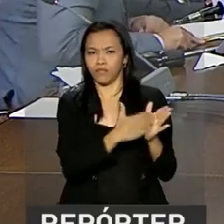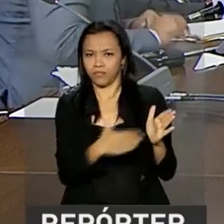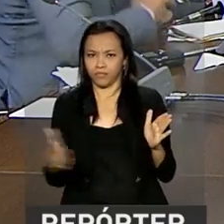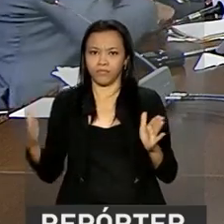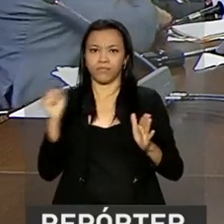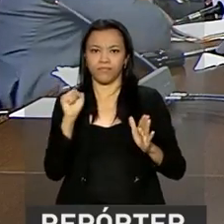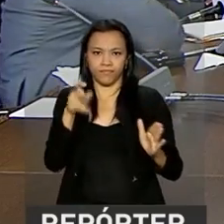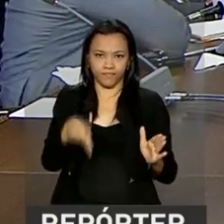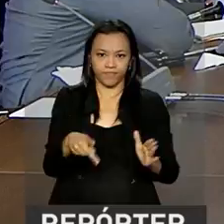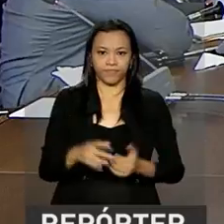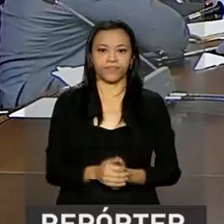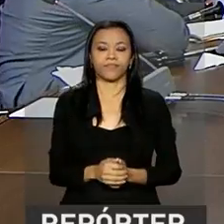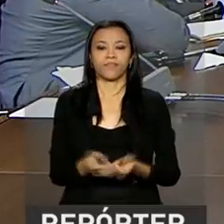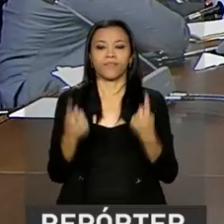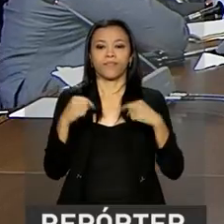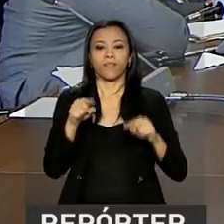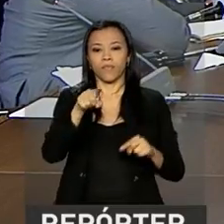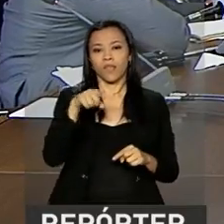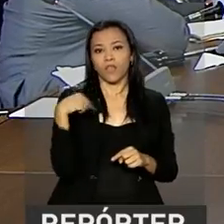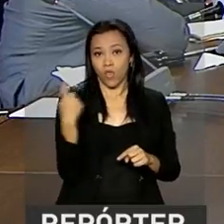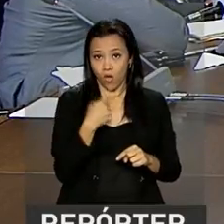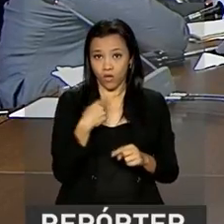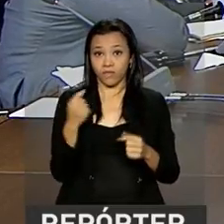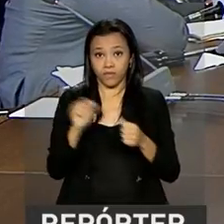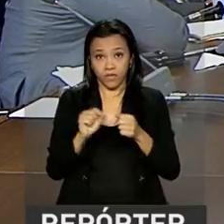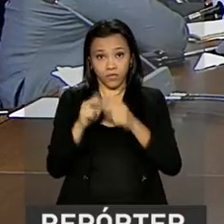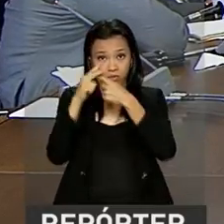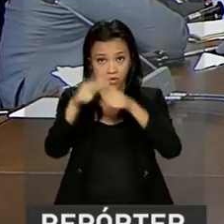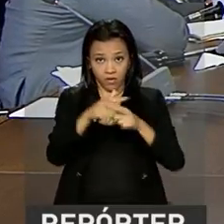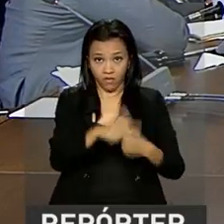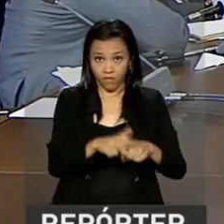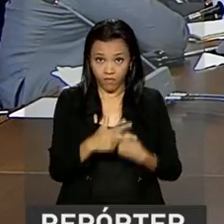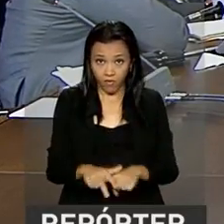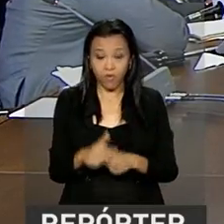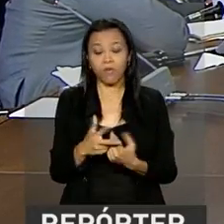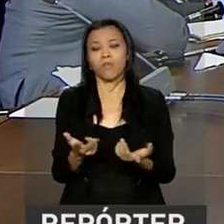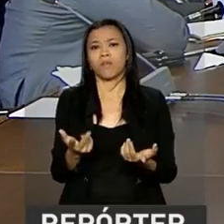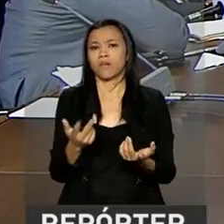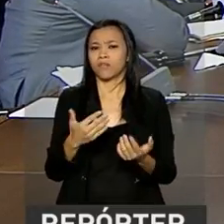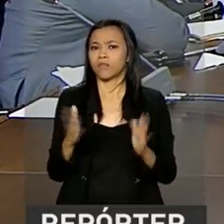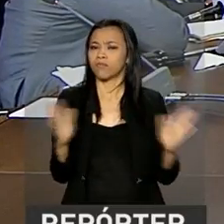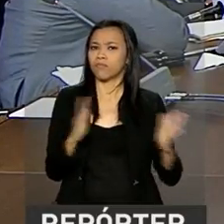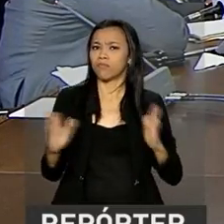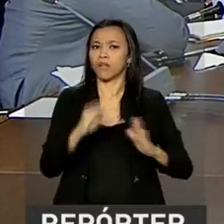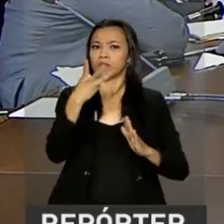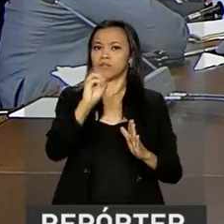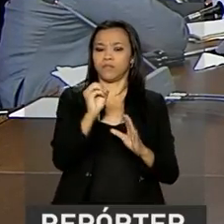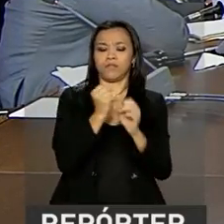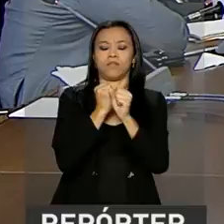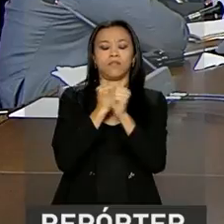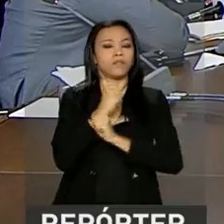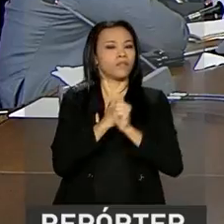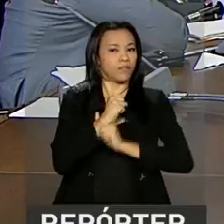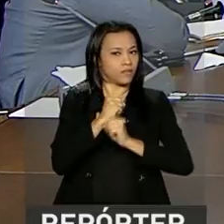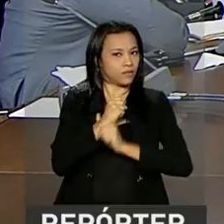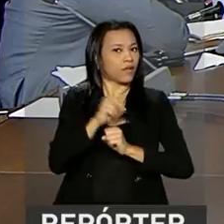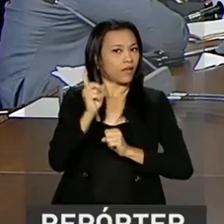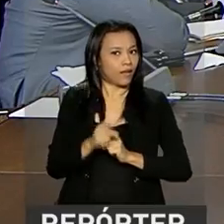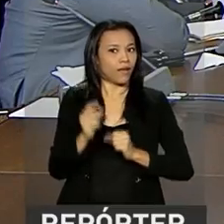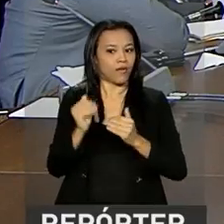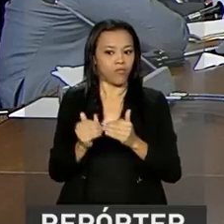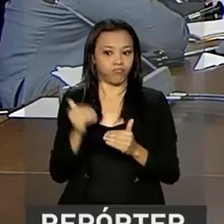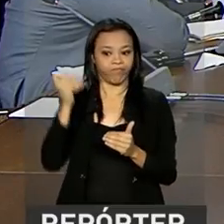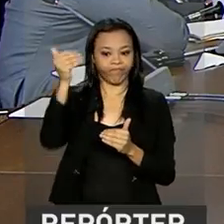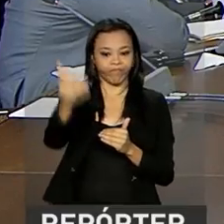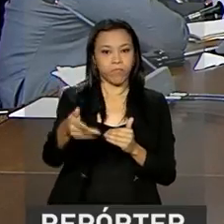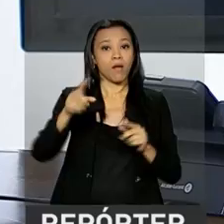anos nós fizemos uma reforma que imaginávamos pudesse perdurar por uns 30 anos era uma reforma bastante avançada